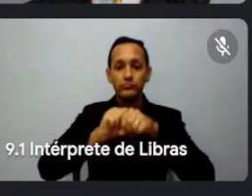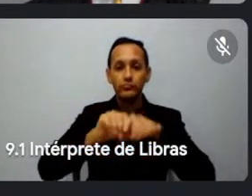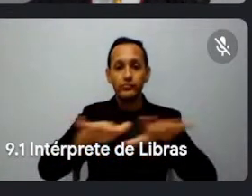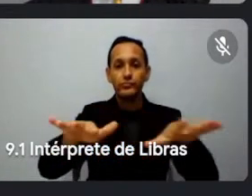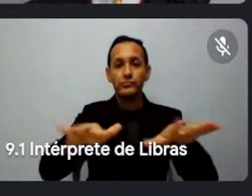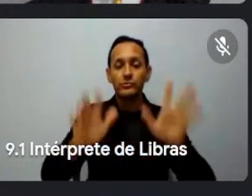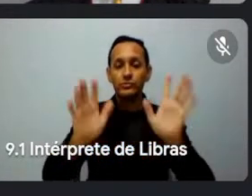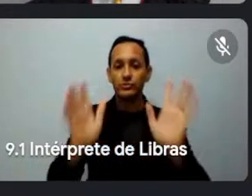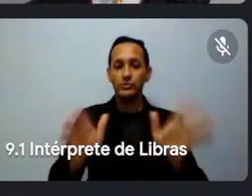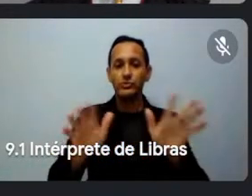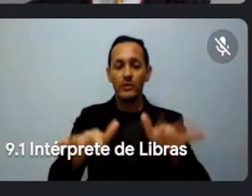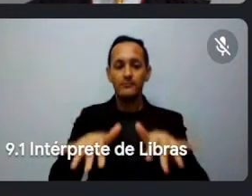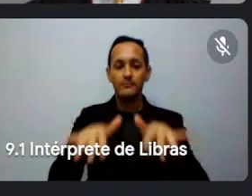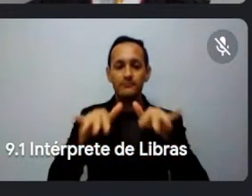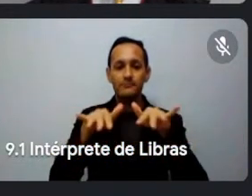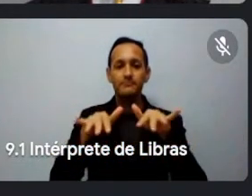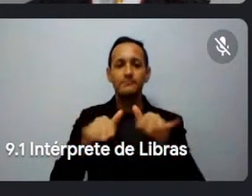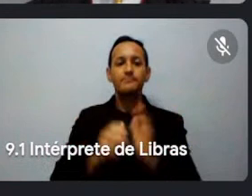é